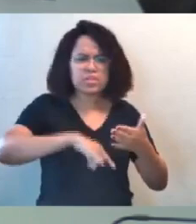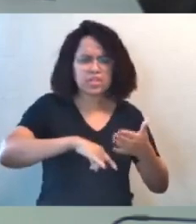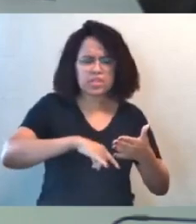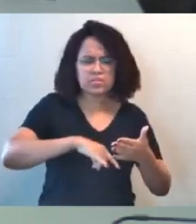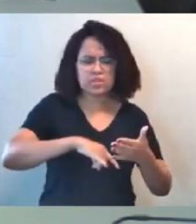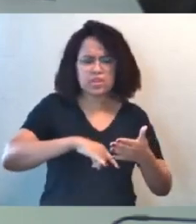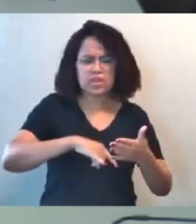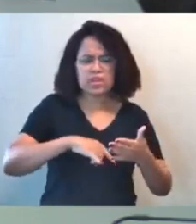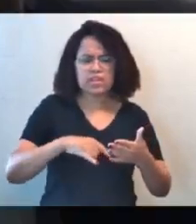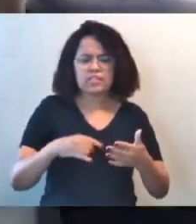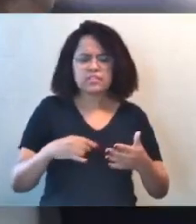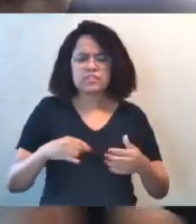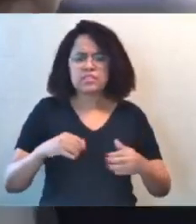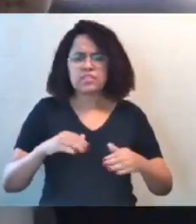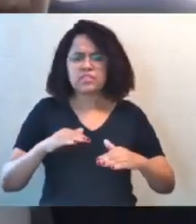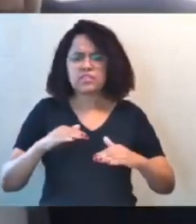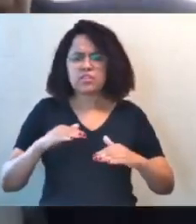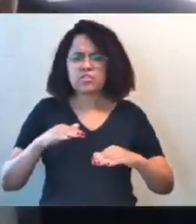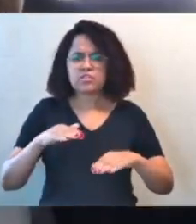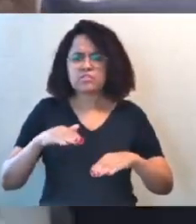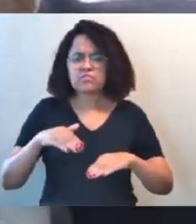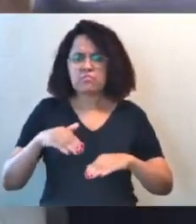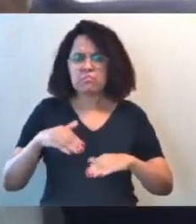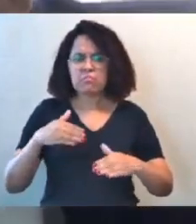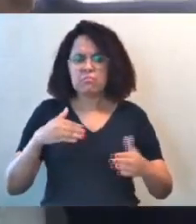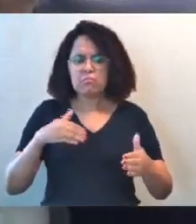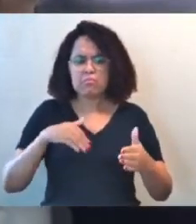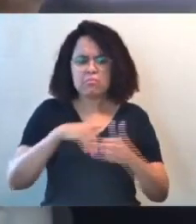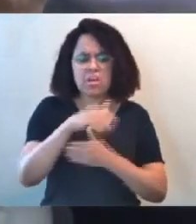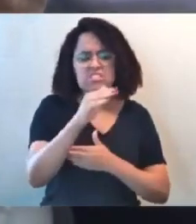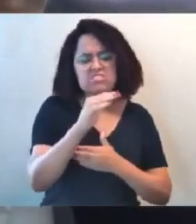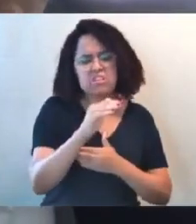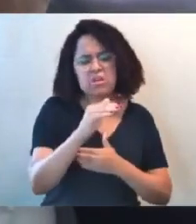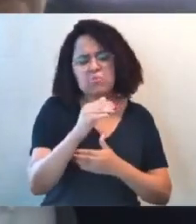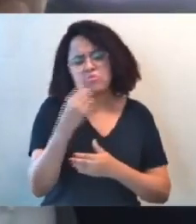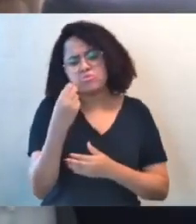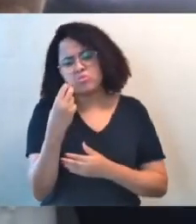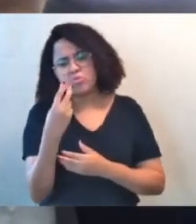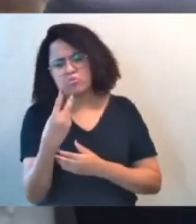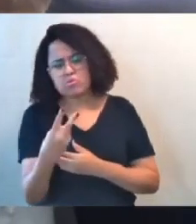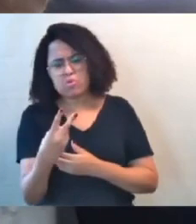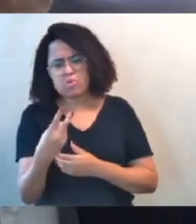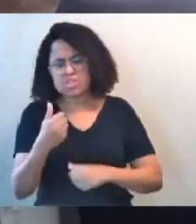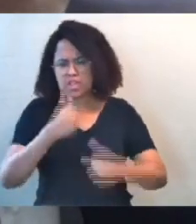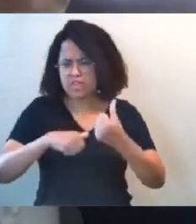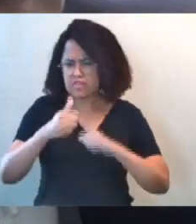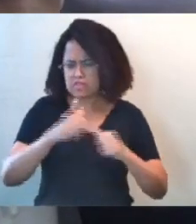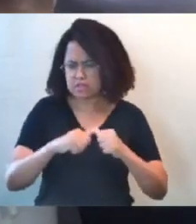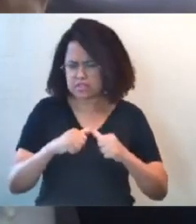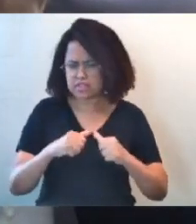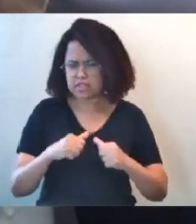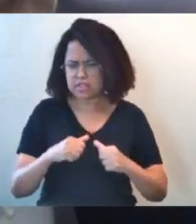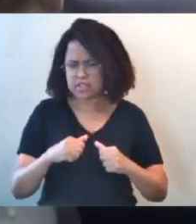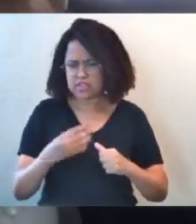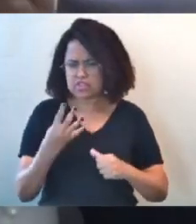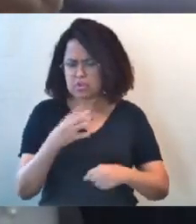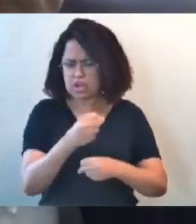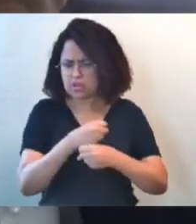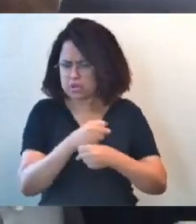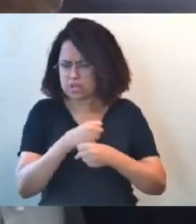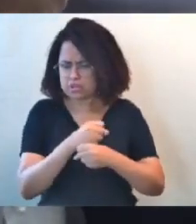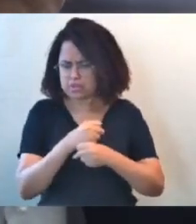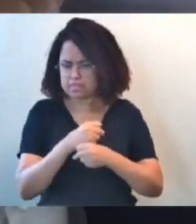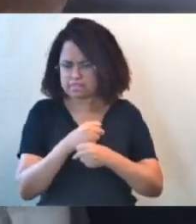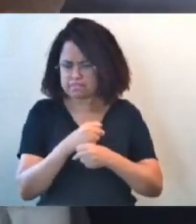quadriênios? Bom, o meu entendimento, vereadora, é que essa revisão final do contrato é necessária para